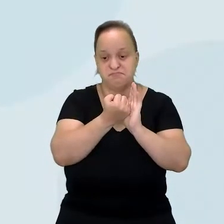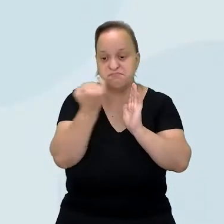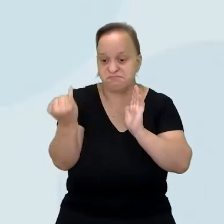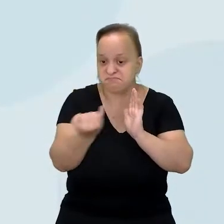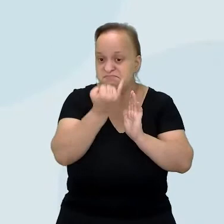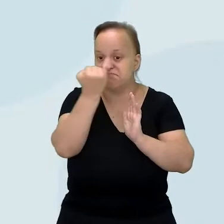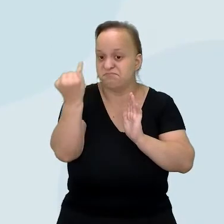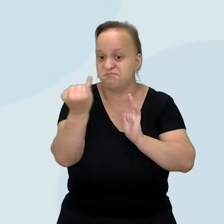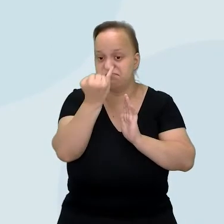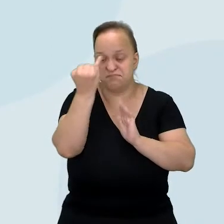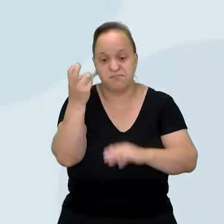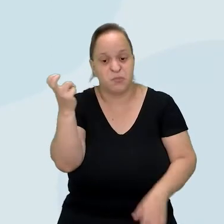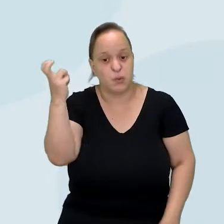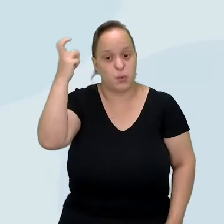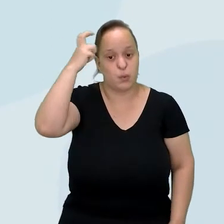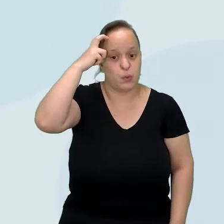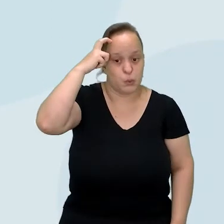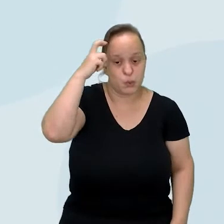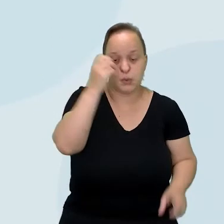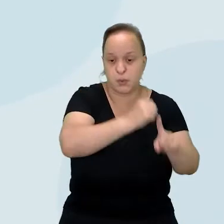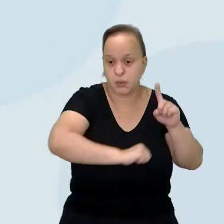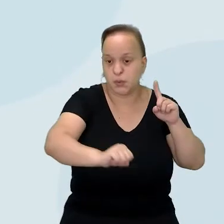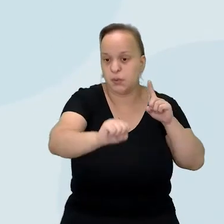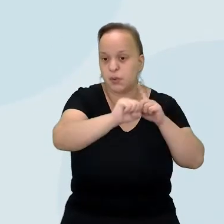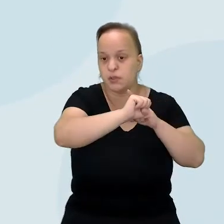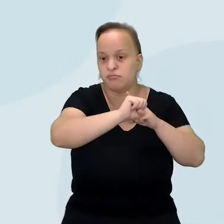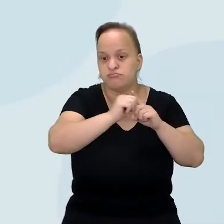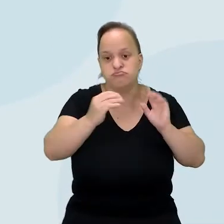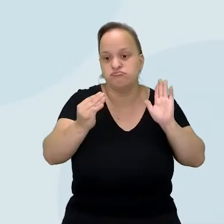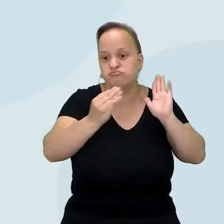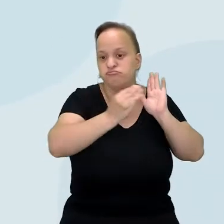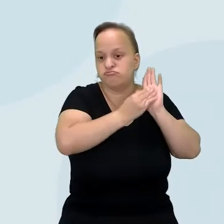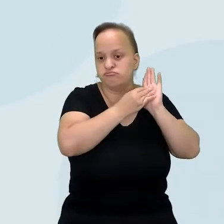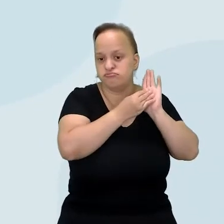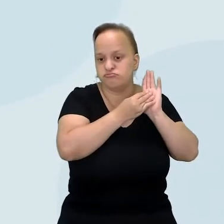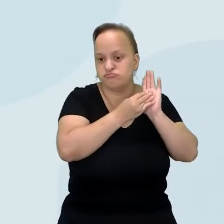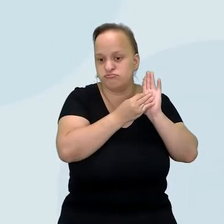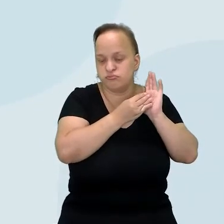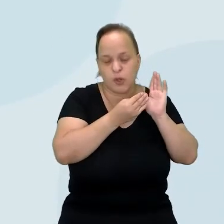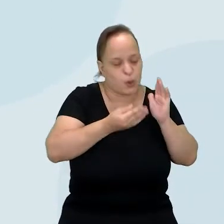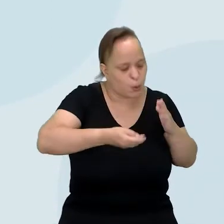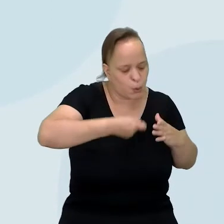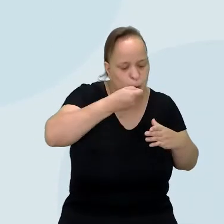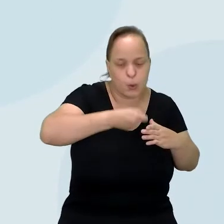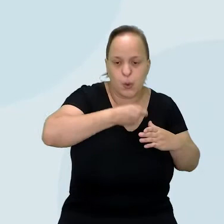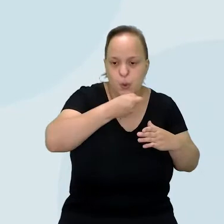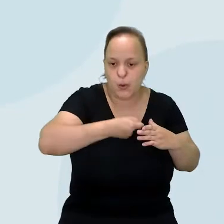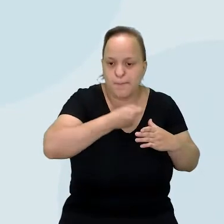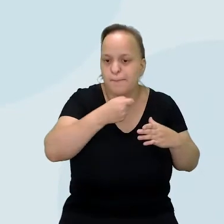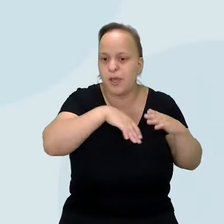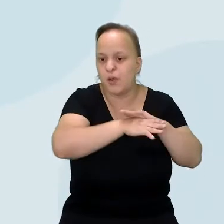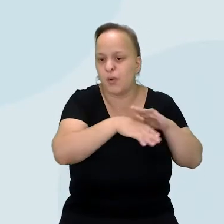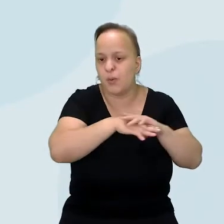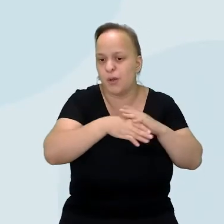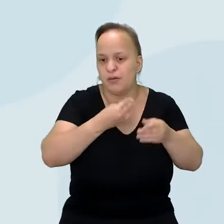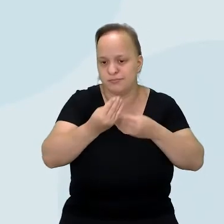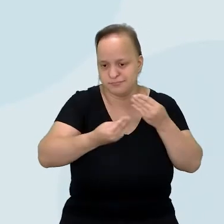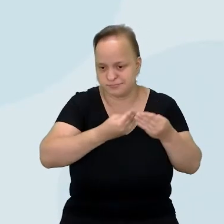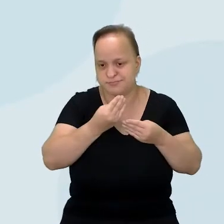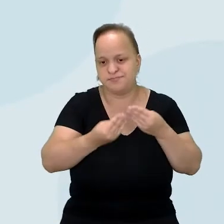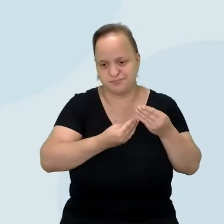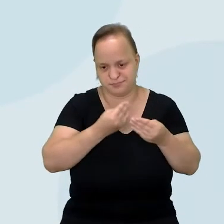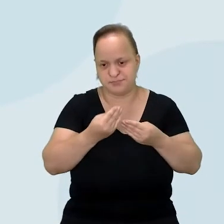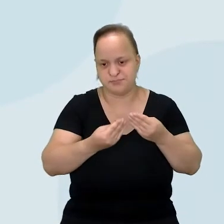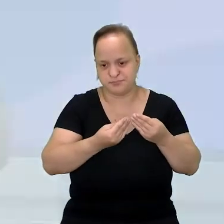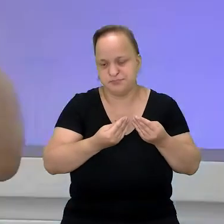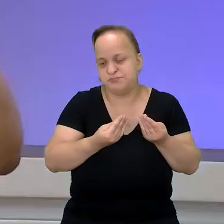cultural, onde a gente inclui aí nas regras do nosso comer, os nossos hábitos, né, de comer